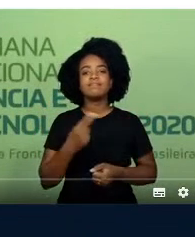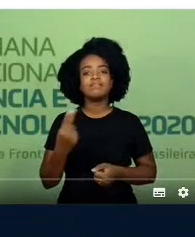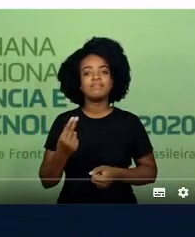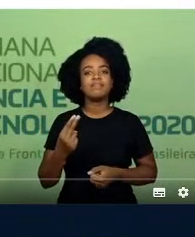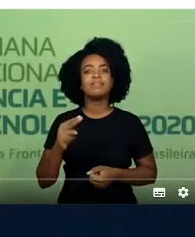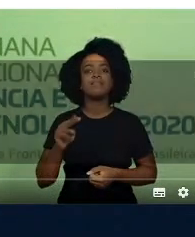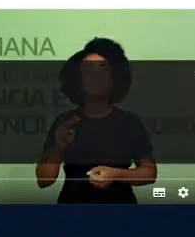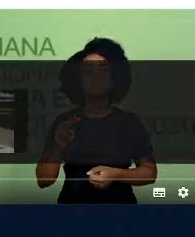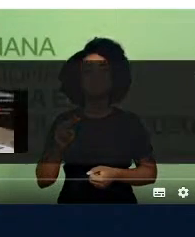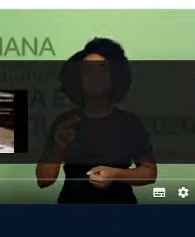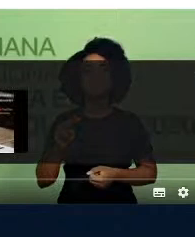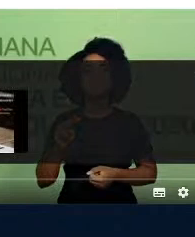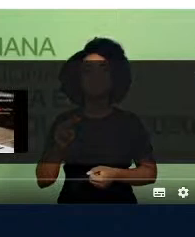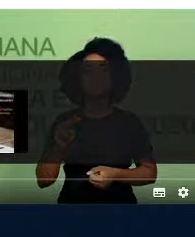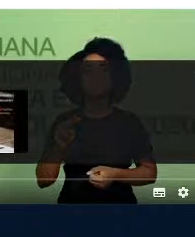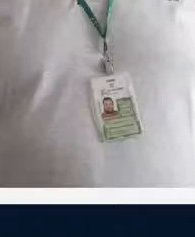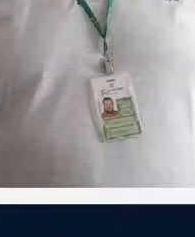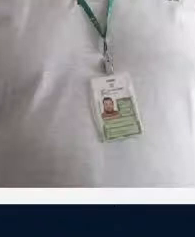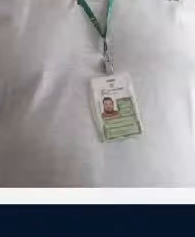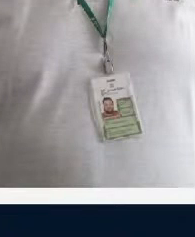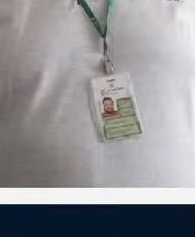meu nome é Renato Salgado.